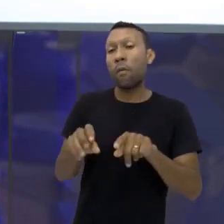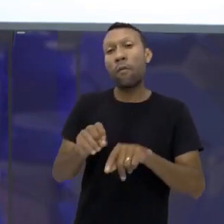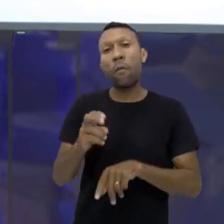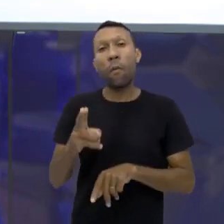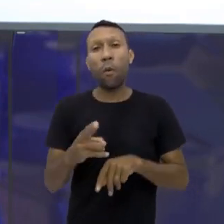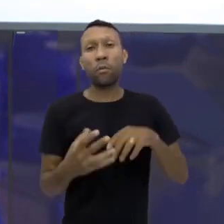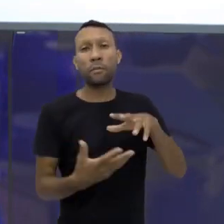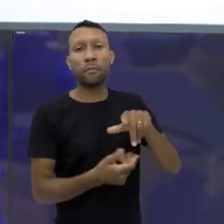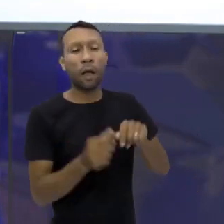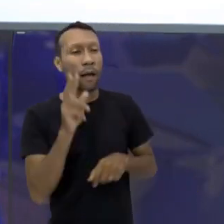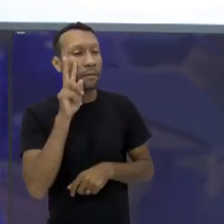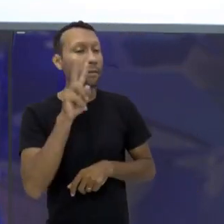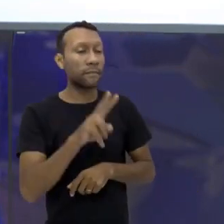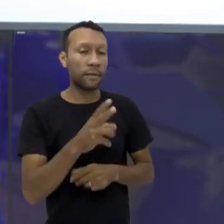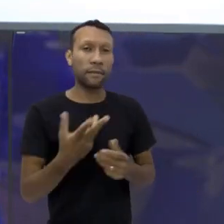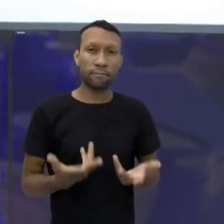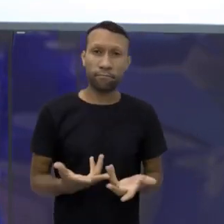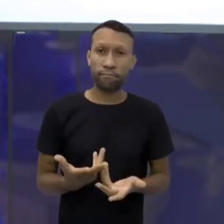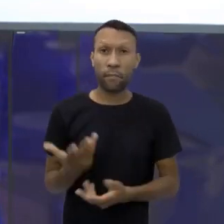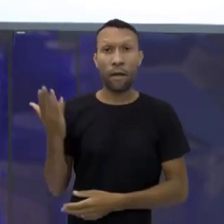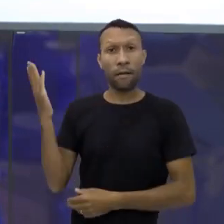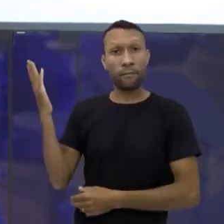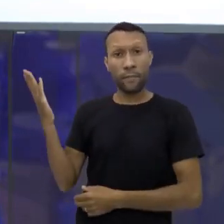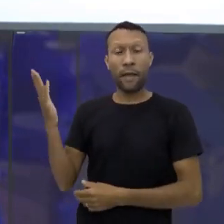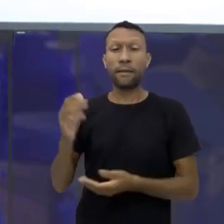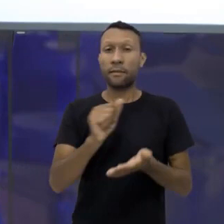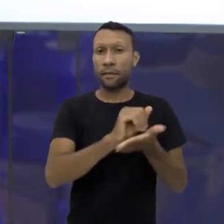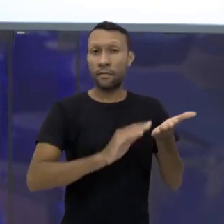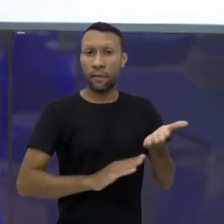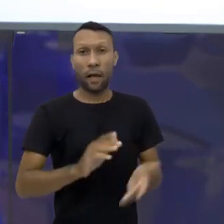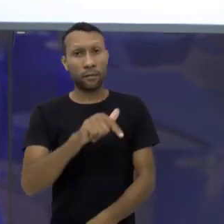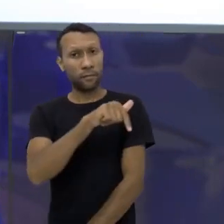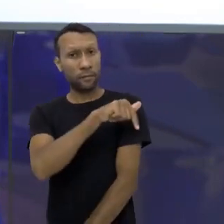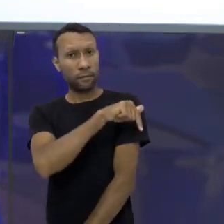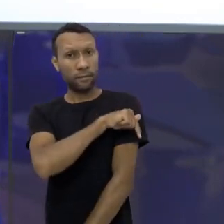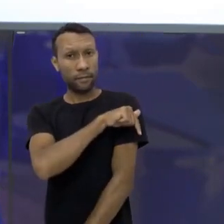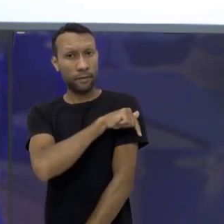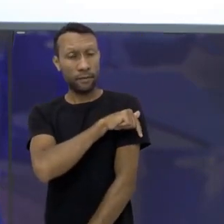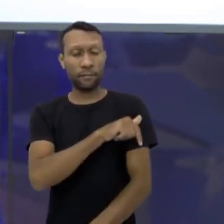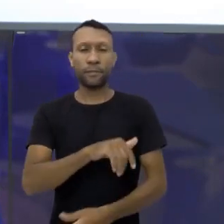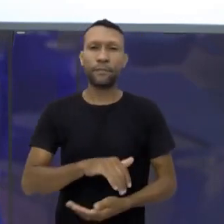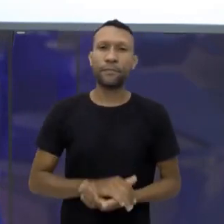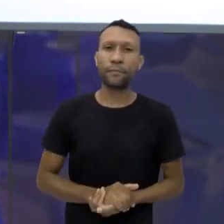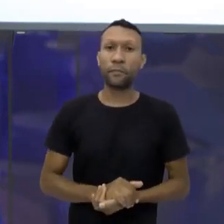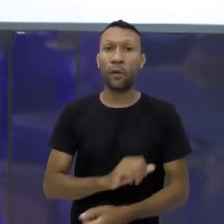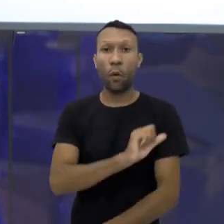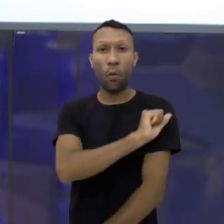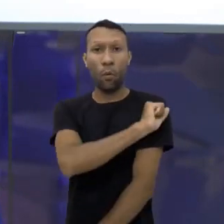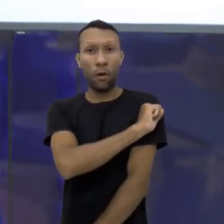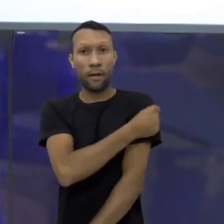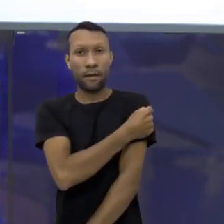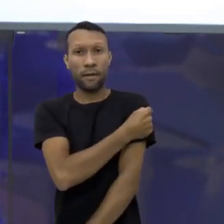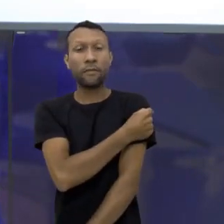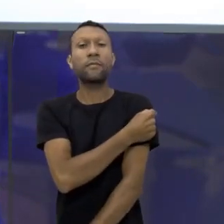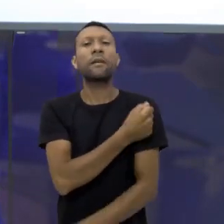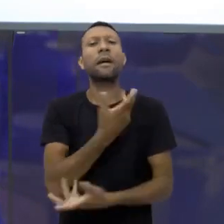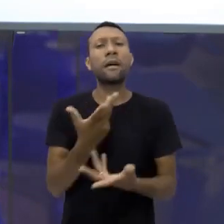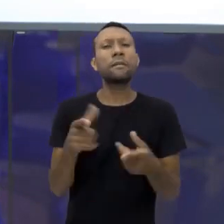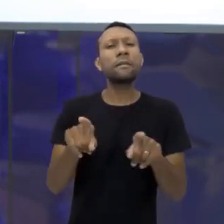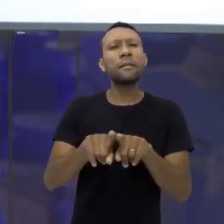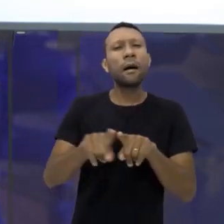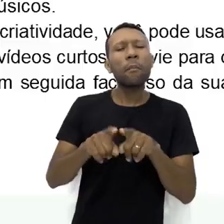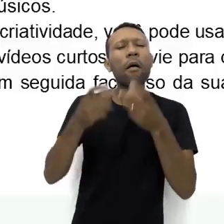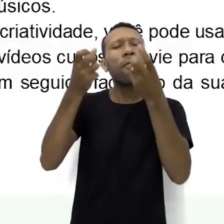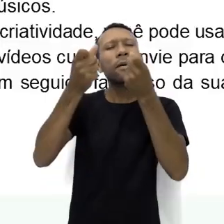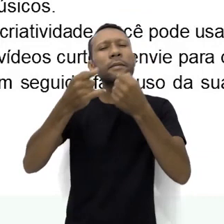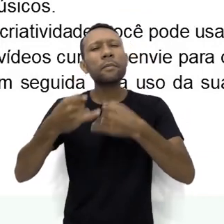modo geral. Então essas são as questões do sétimo ano. Já para o oitavo ano, eles vão falar também sobre